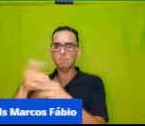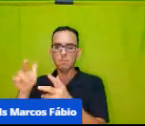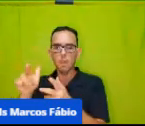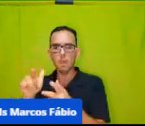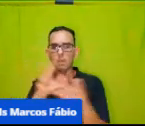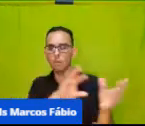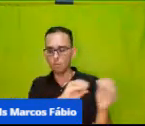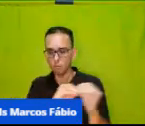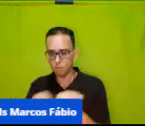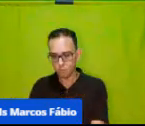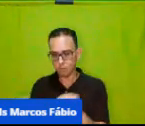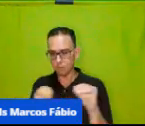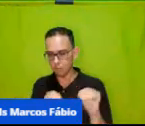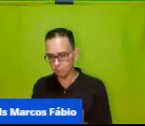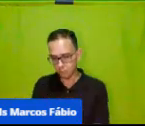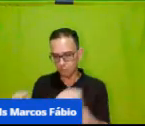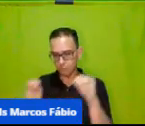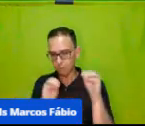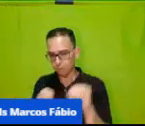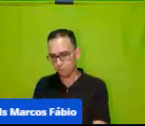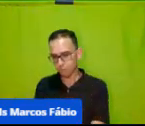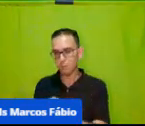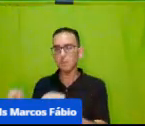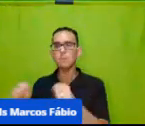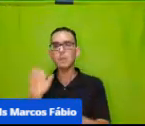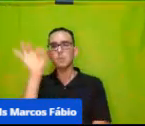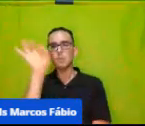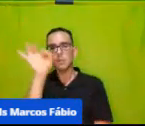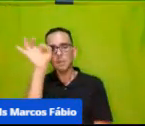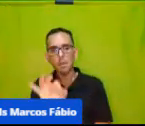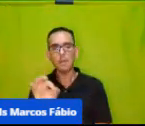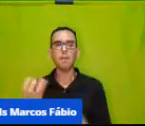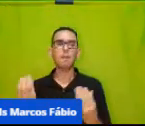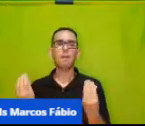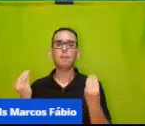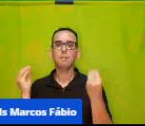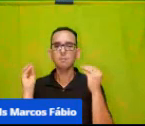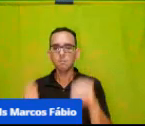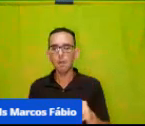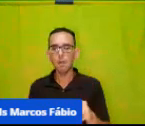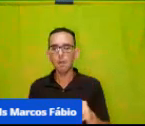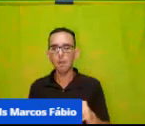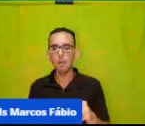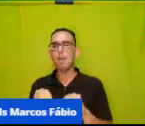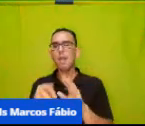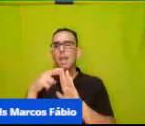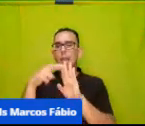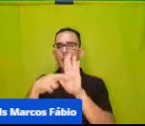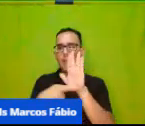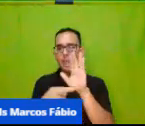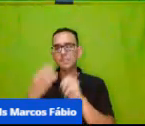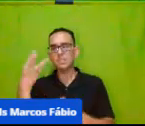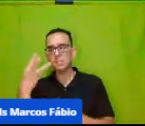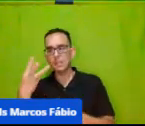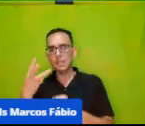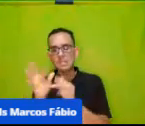esses conteúdos, como porcentagem, aplicação de regra de 3 simples, composta, questão